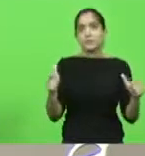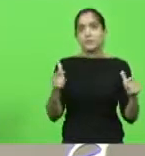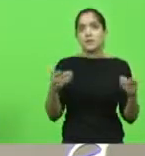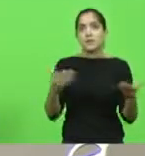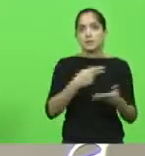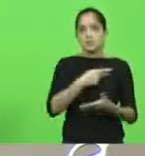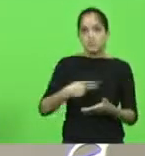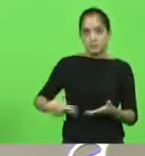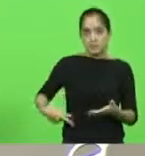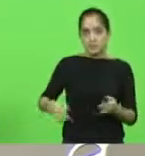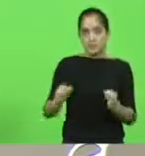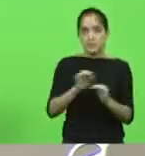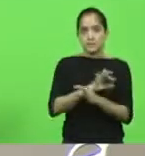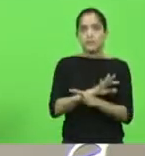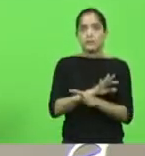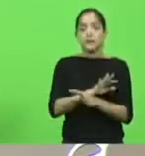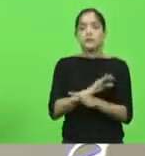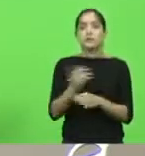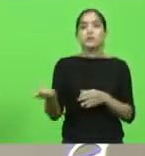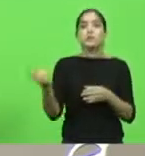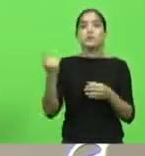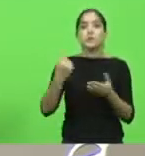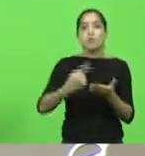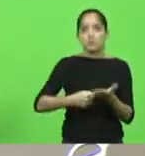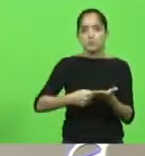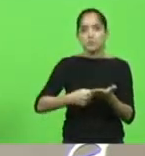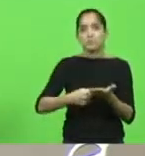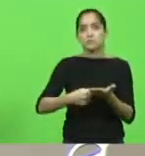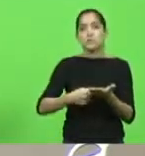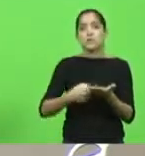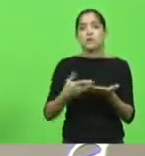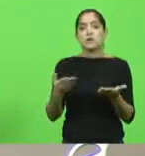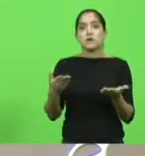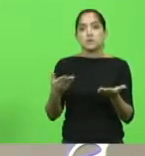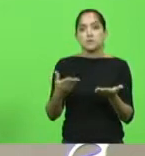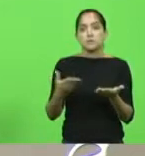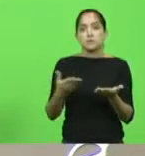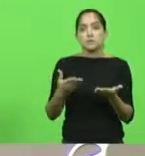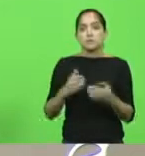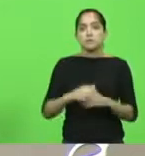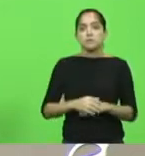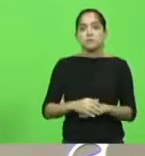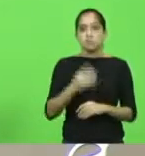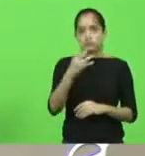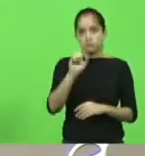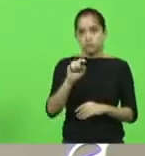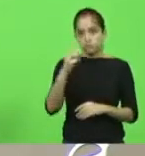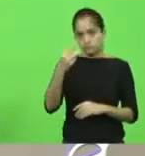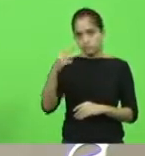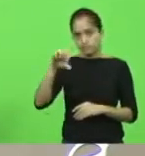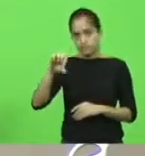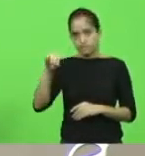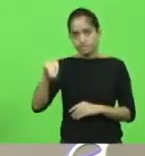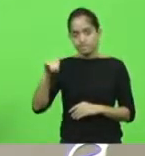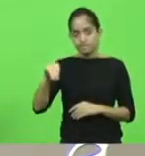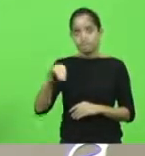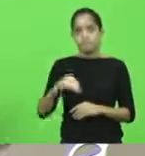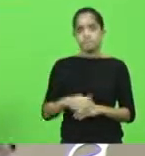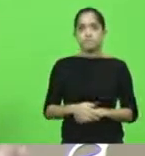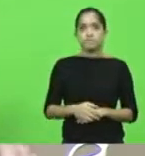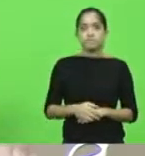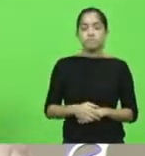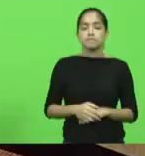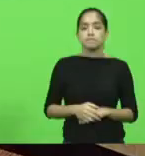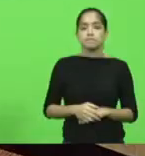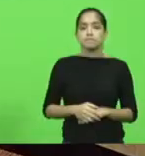Esta presidência encerra a presente sessão e convoca outra extraordinária para as 16 horas e 39 minutos. Está encerrada a presente